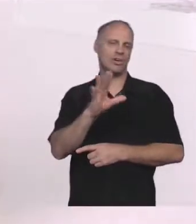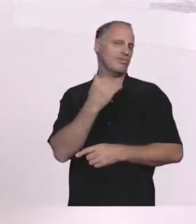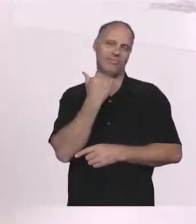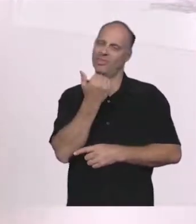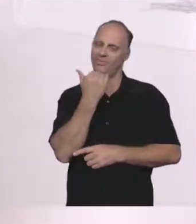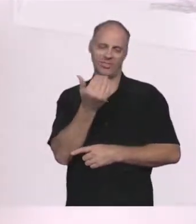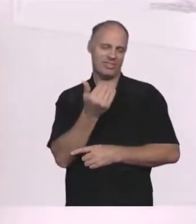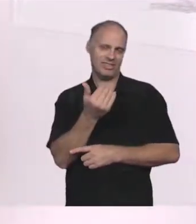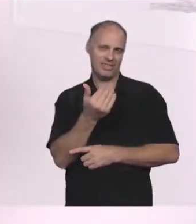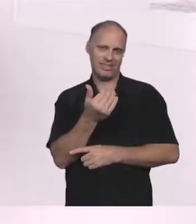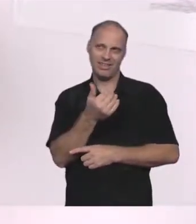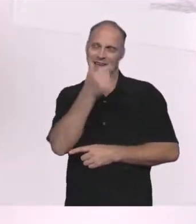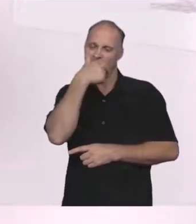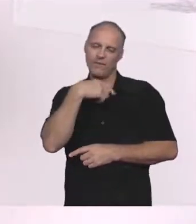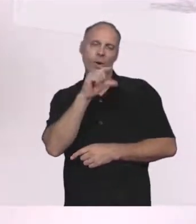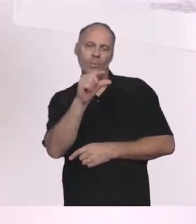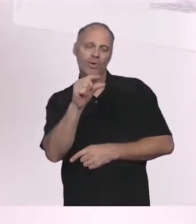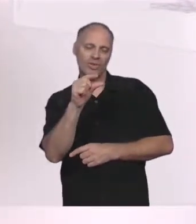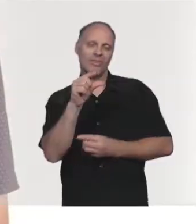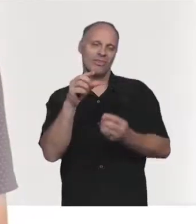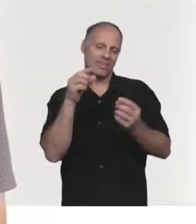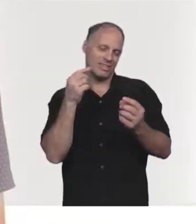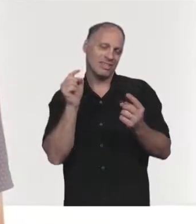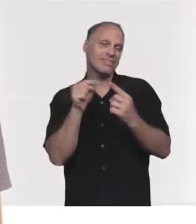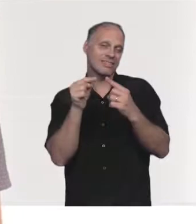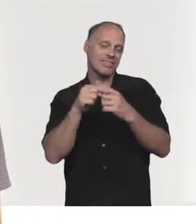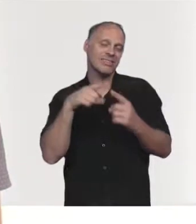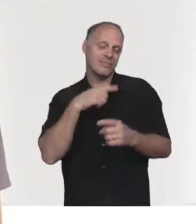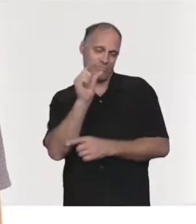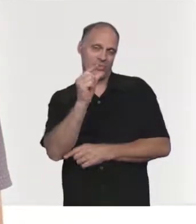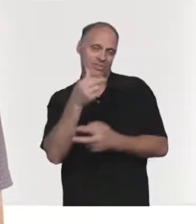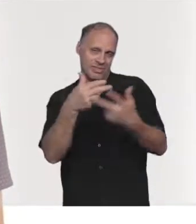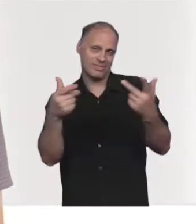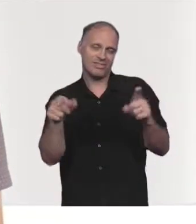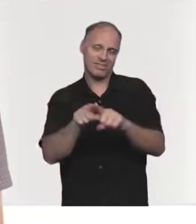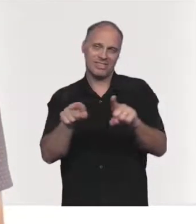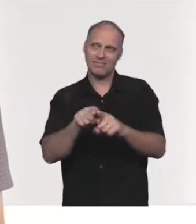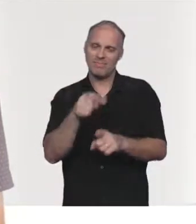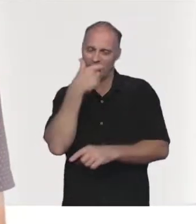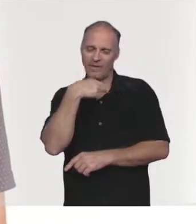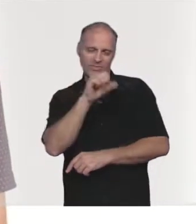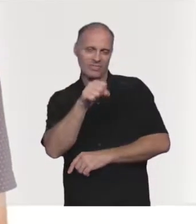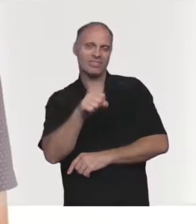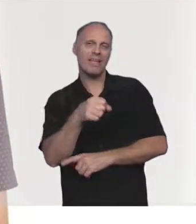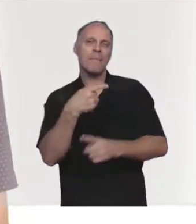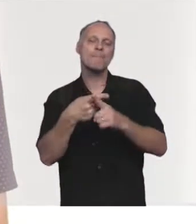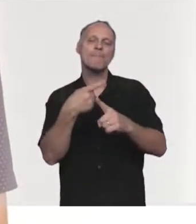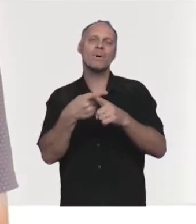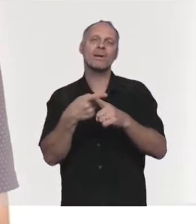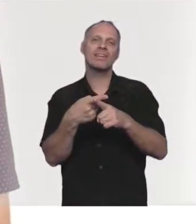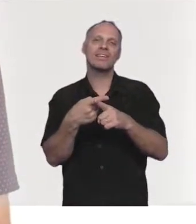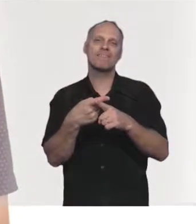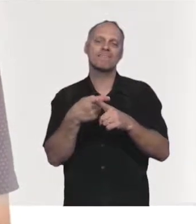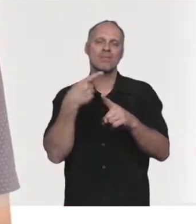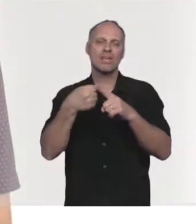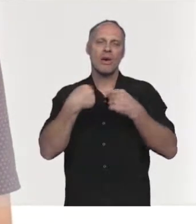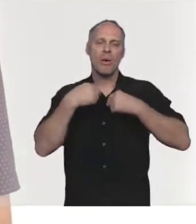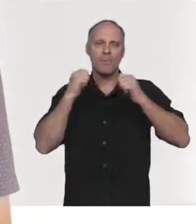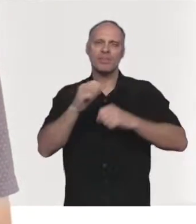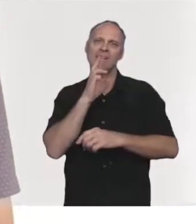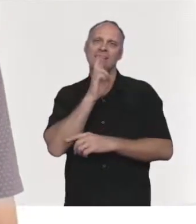basta. Eu acho que é um pouco por aí. Precisa da arte. Eu acho que é um pouco por aí, né?